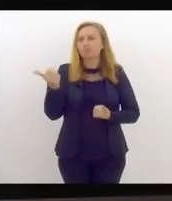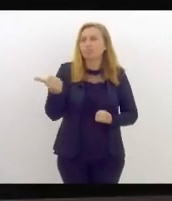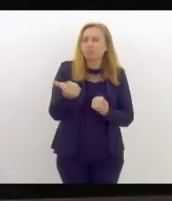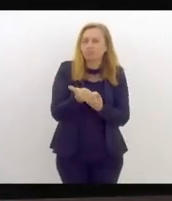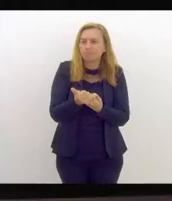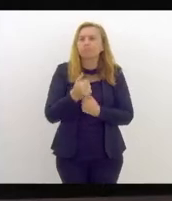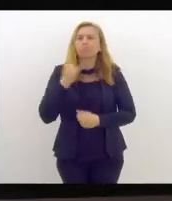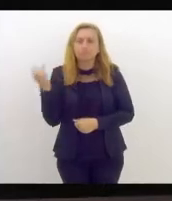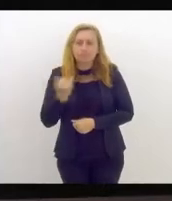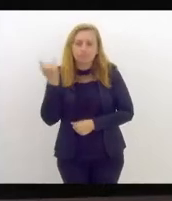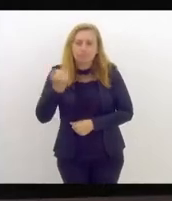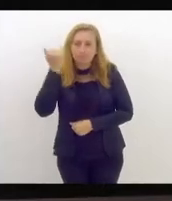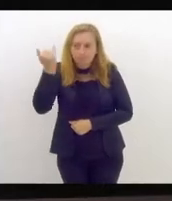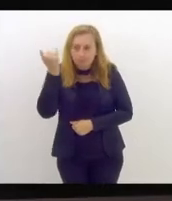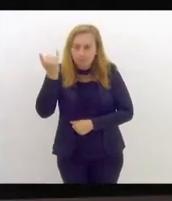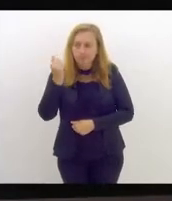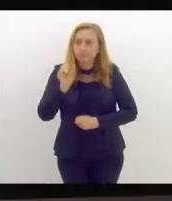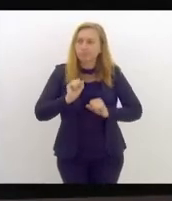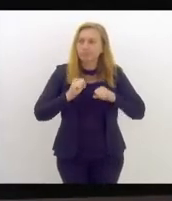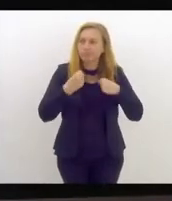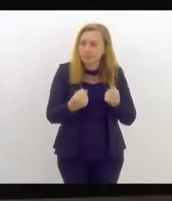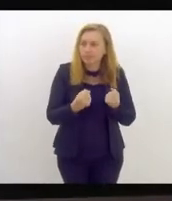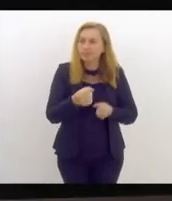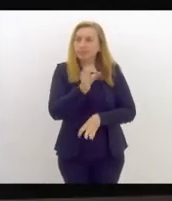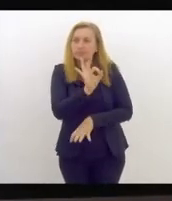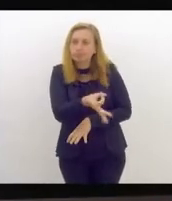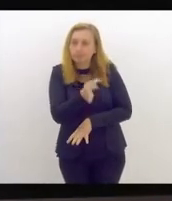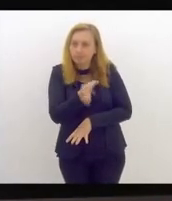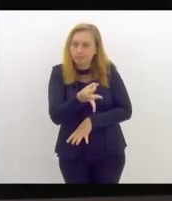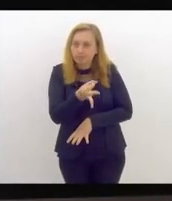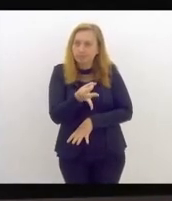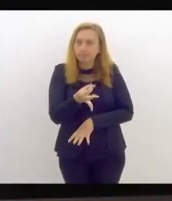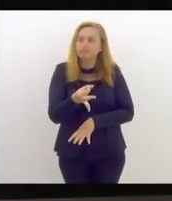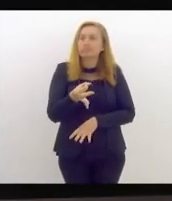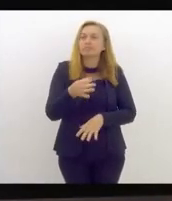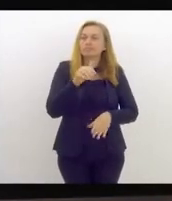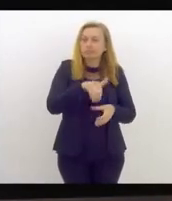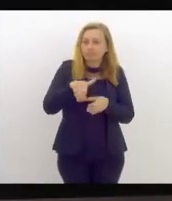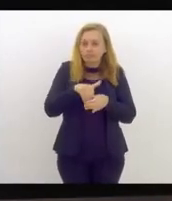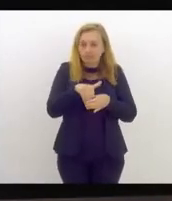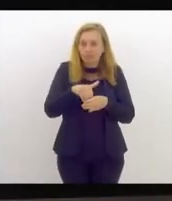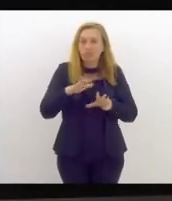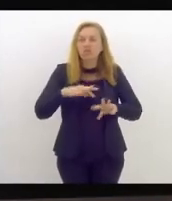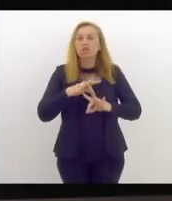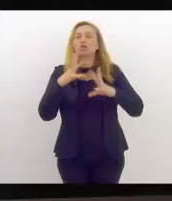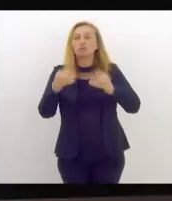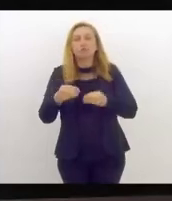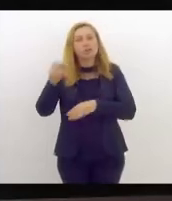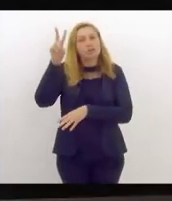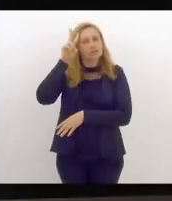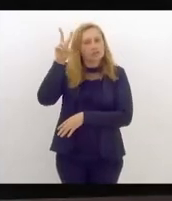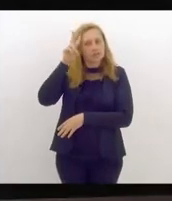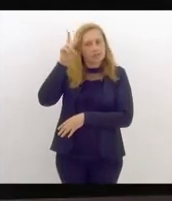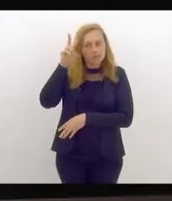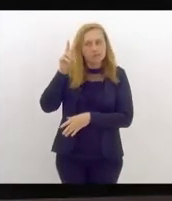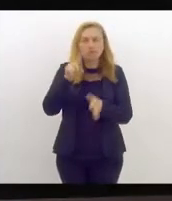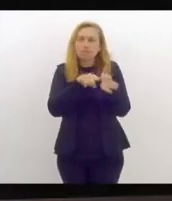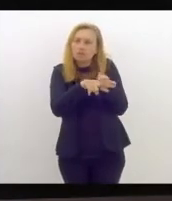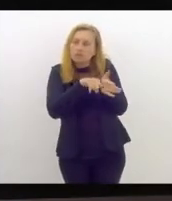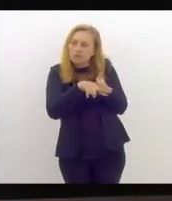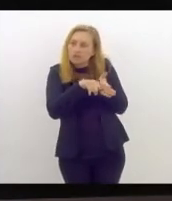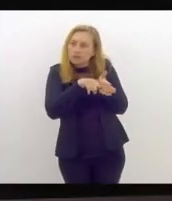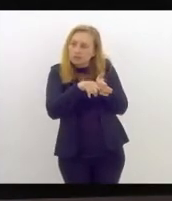importantíssima que foi se debruçar justamente no período de eleição se nos debruçamos todas as segundas-feiras fazemos vistoria